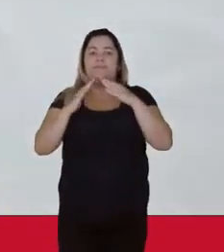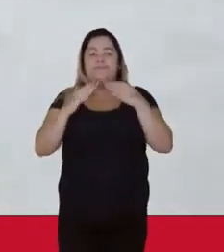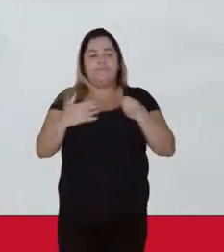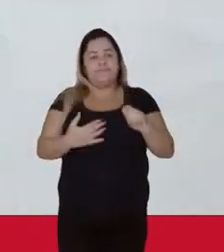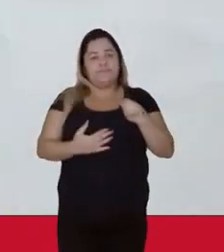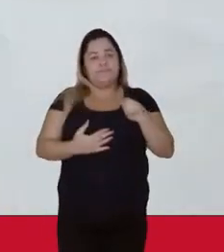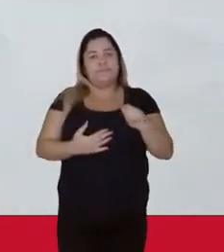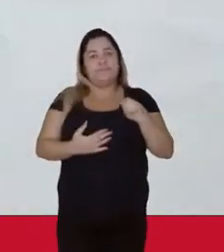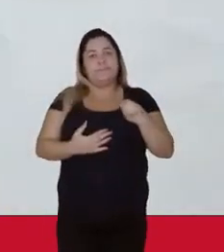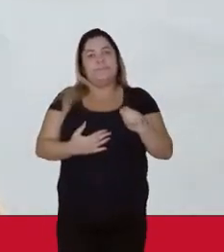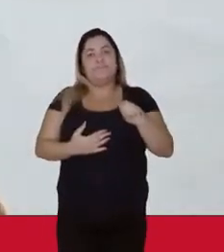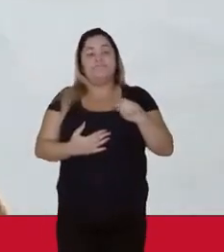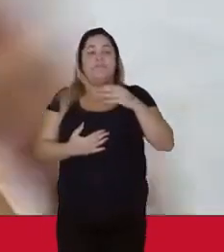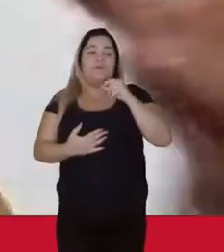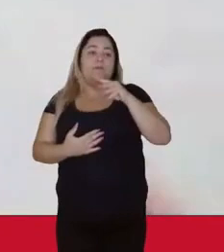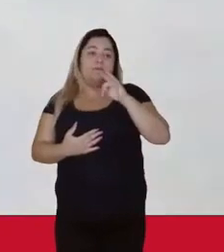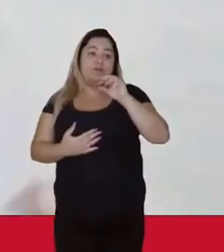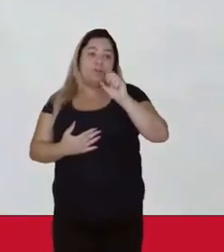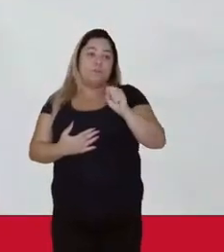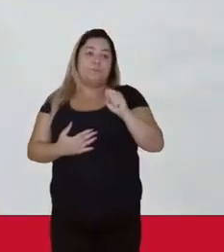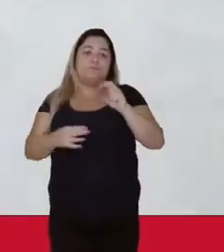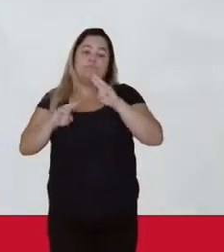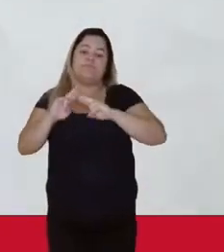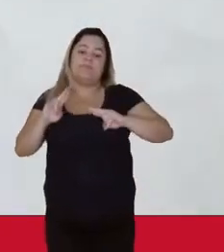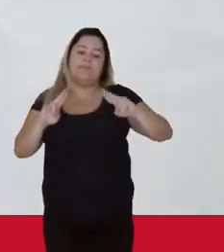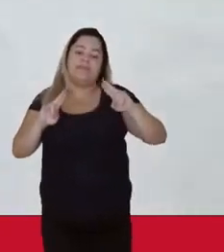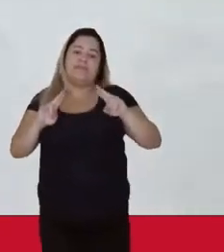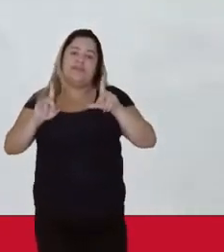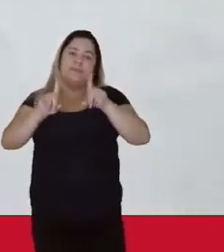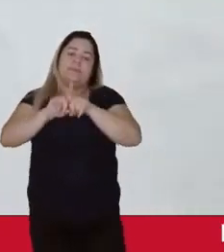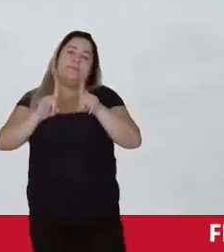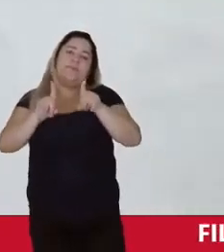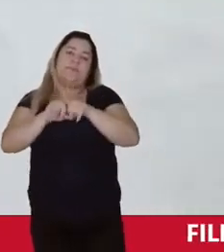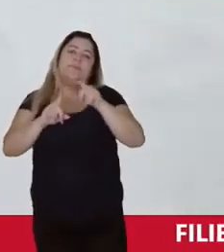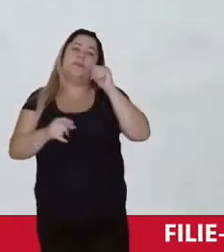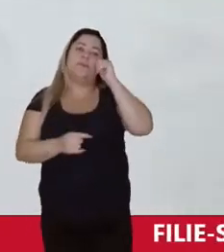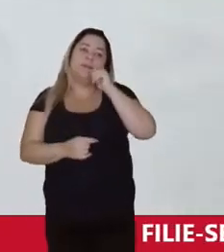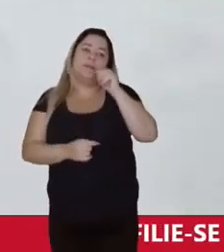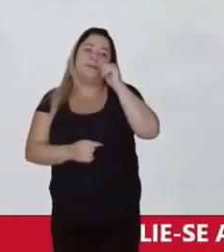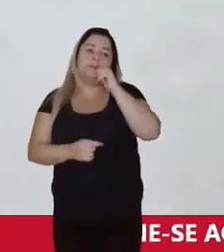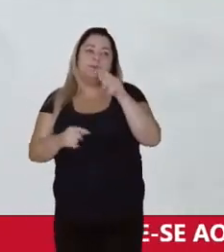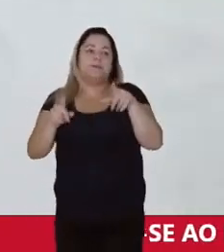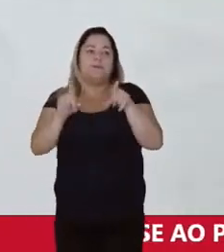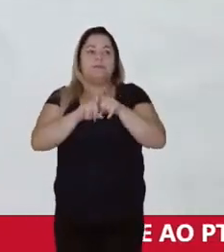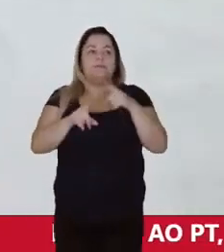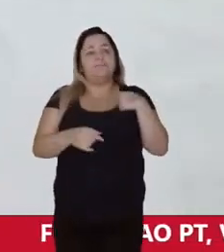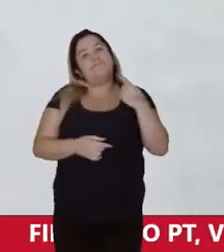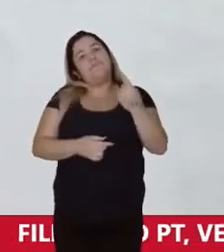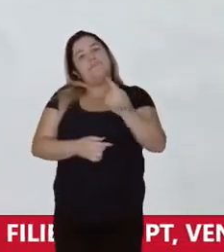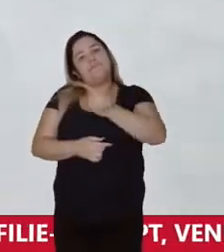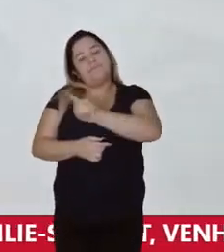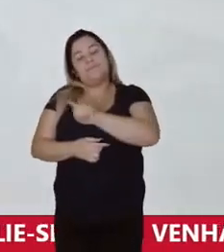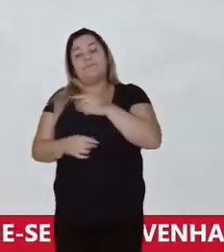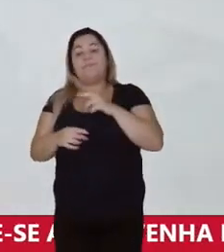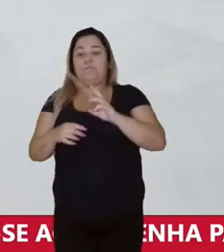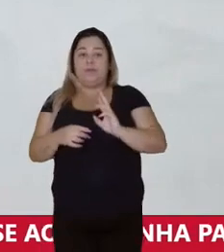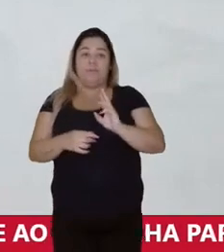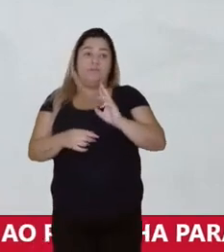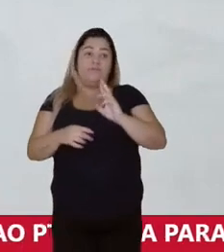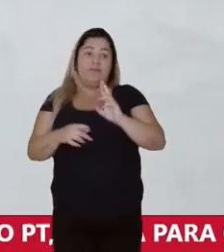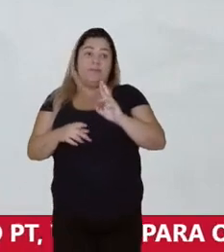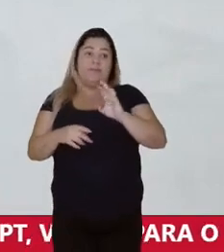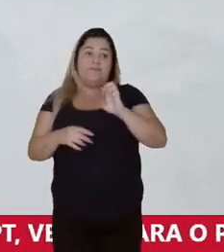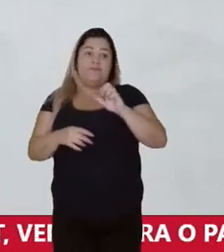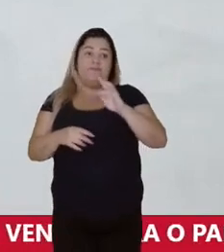as cotas nas universidades, que a sua grande maioria são preenchidas por mulheres, então nosso partido tem uma referência também em cuidar